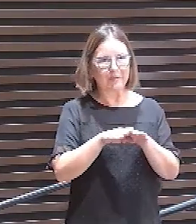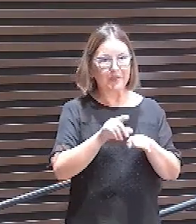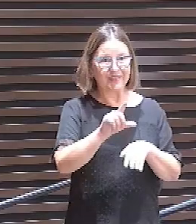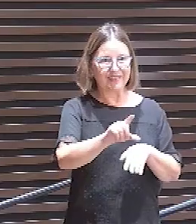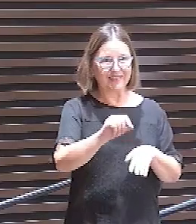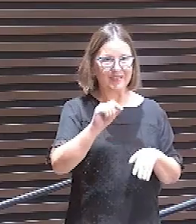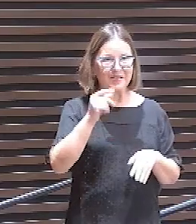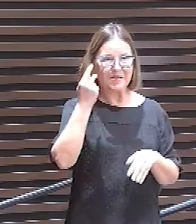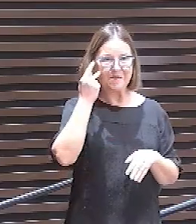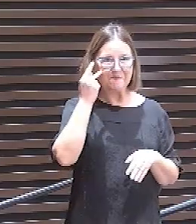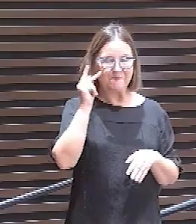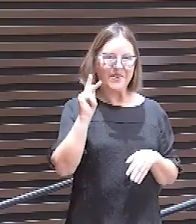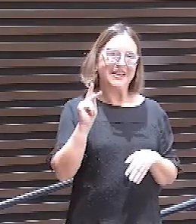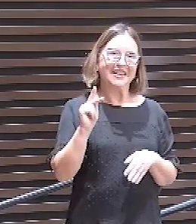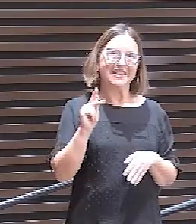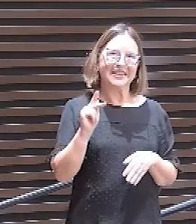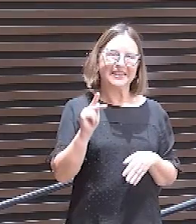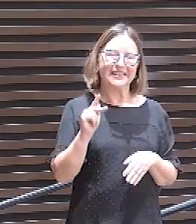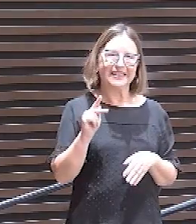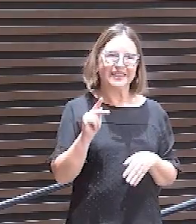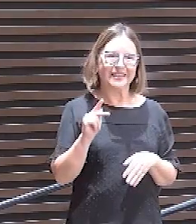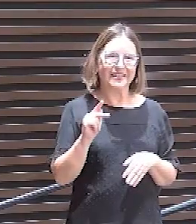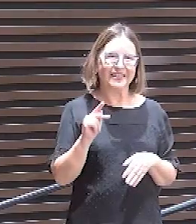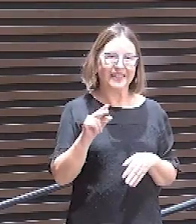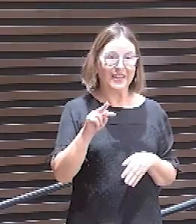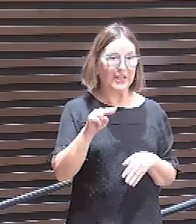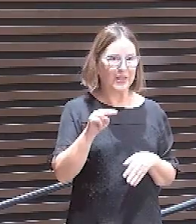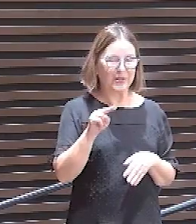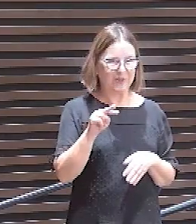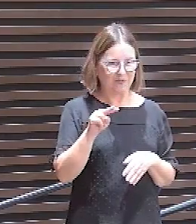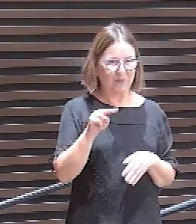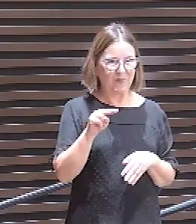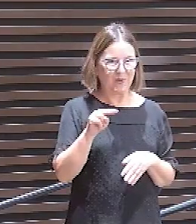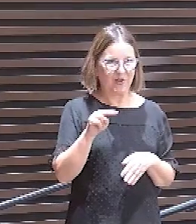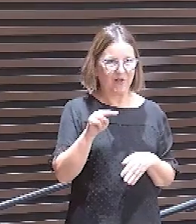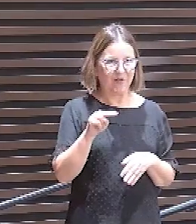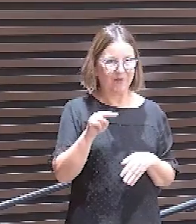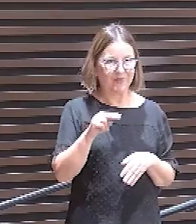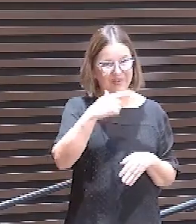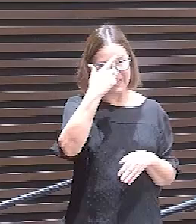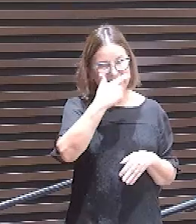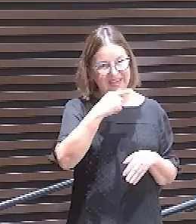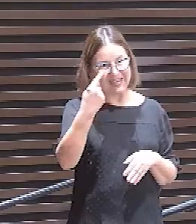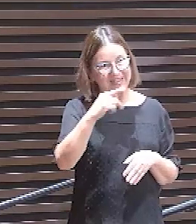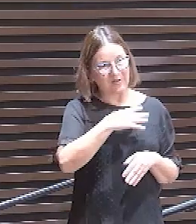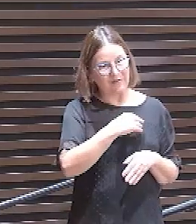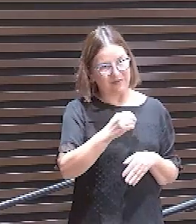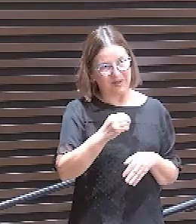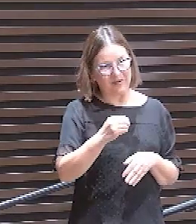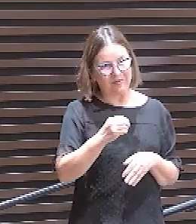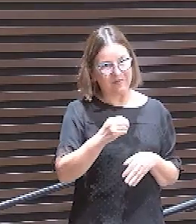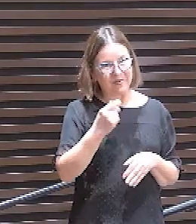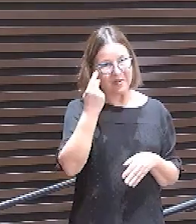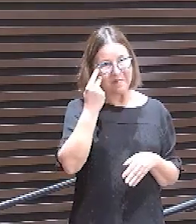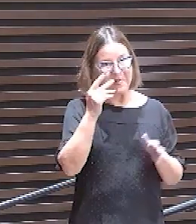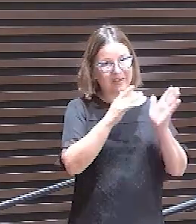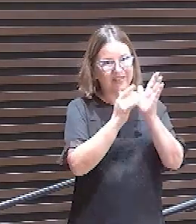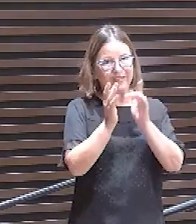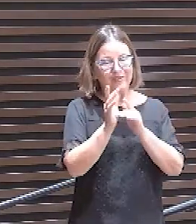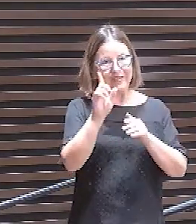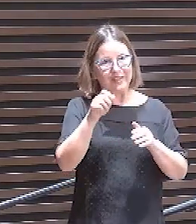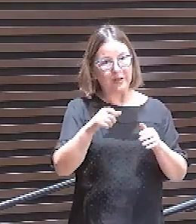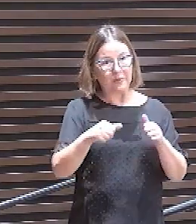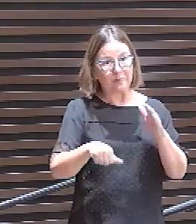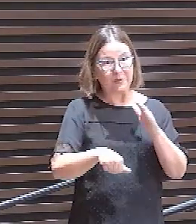conformes à imagem do seu Filho, a fim de que ele seja o primogênito entre muitos irmãos.